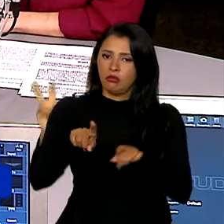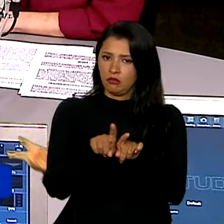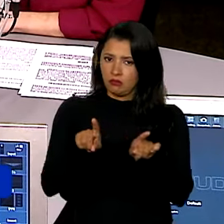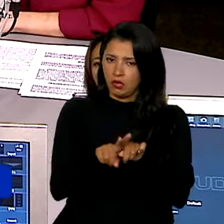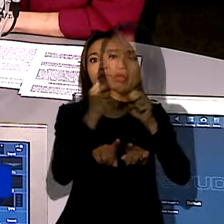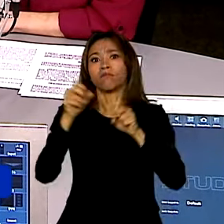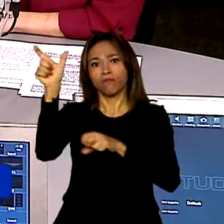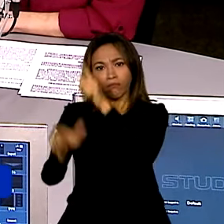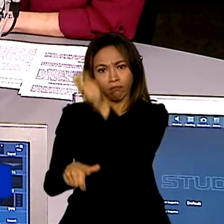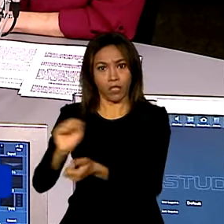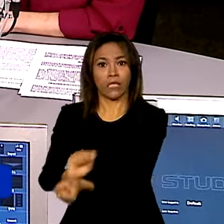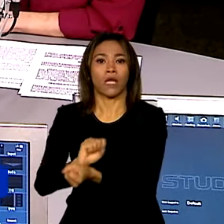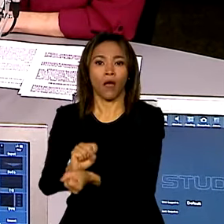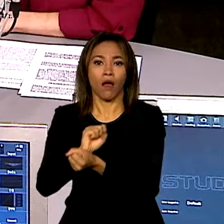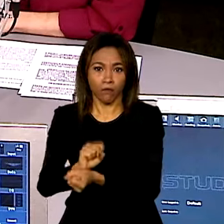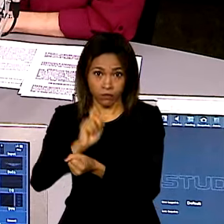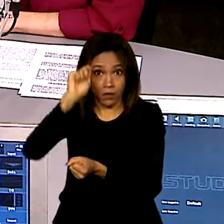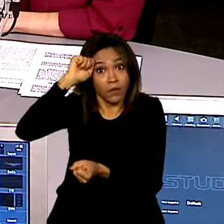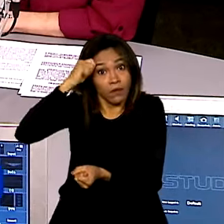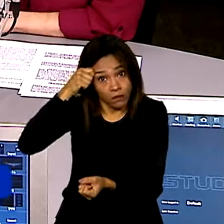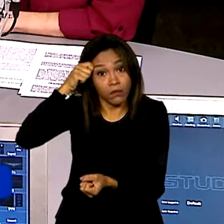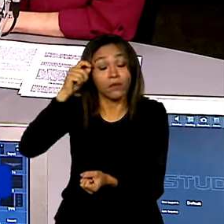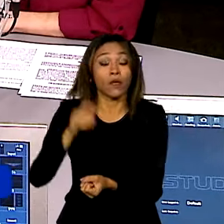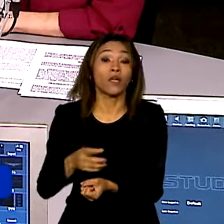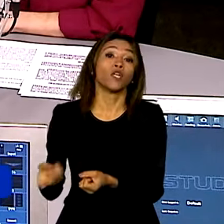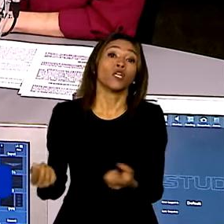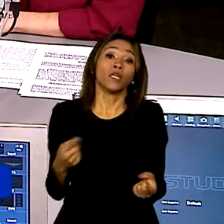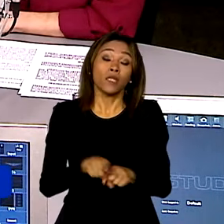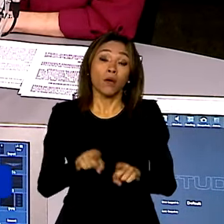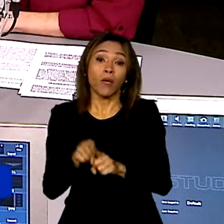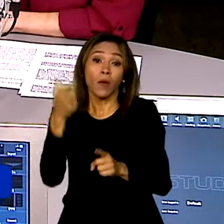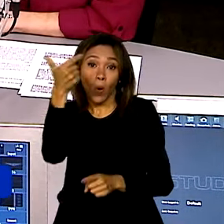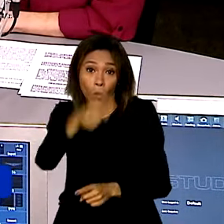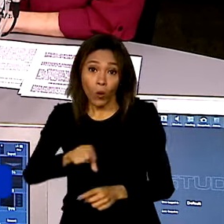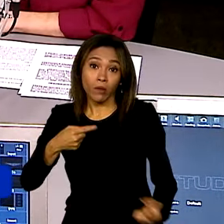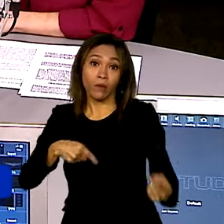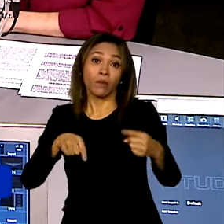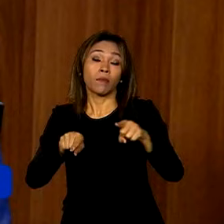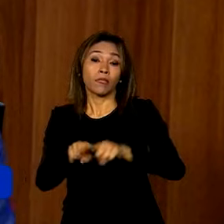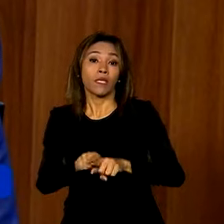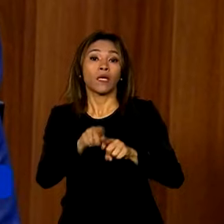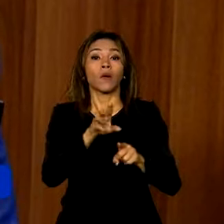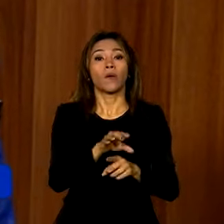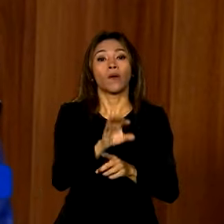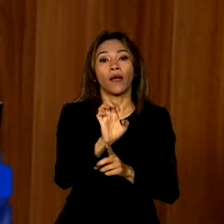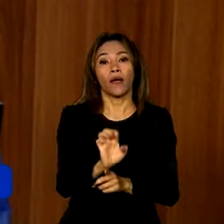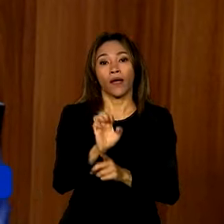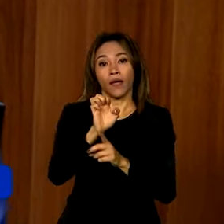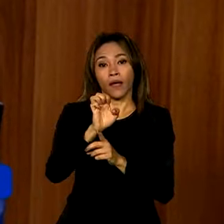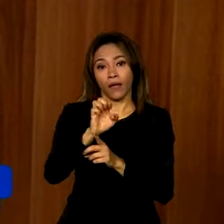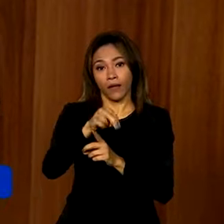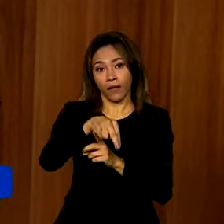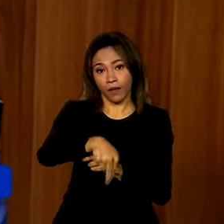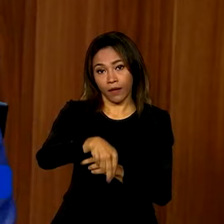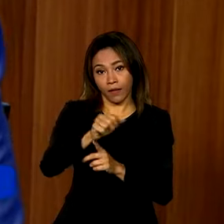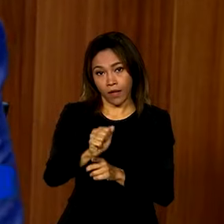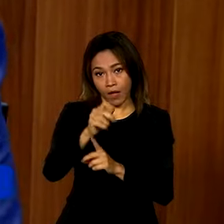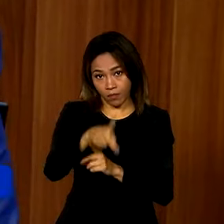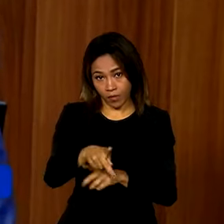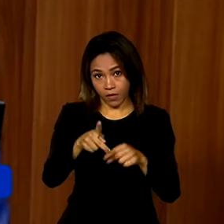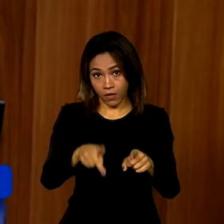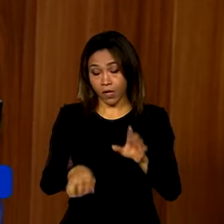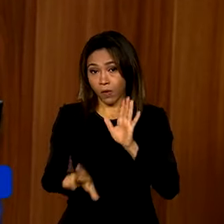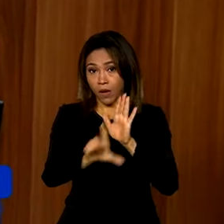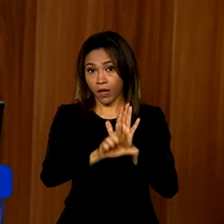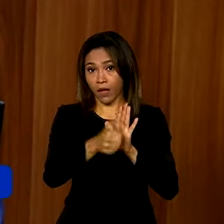dos Direitos Humanos também, junto com a ENAP, vai realizar uma série de cursos com base na Lei 10.639. Para quem não sabe, a Lei